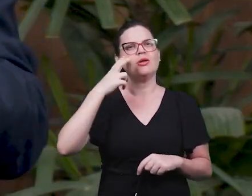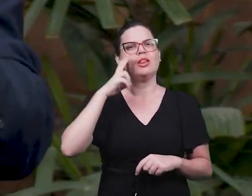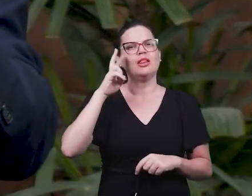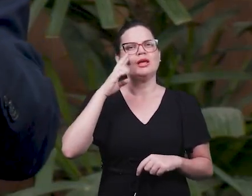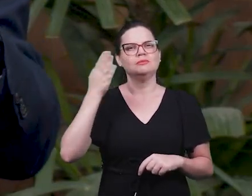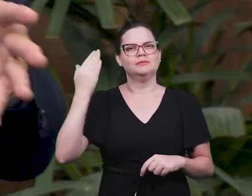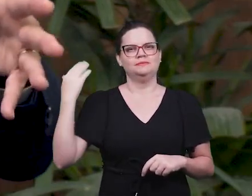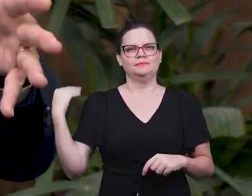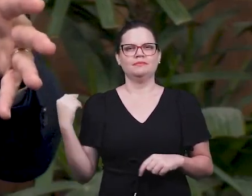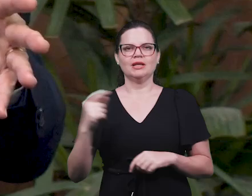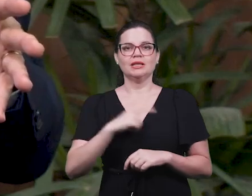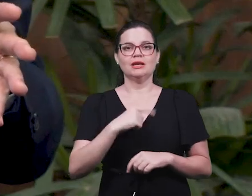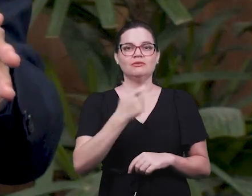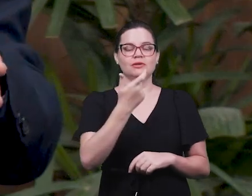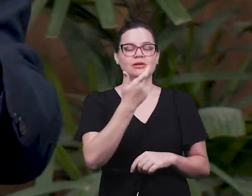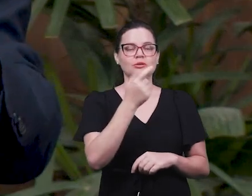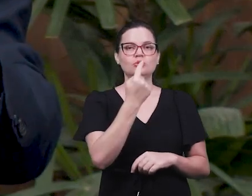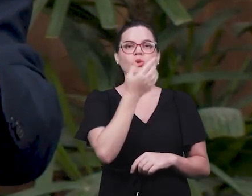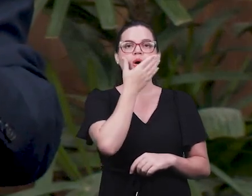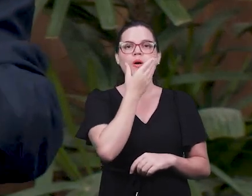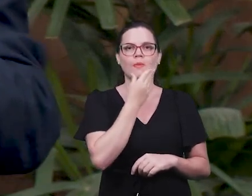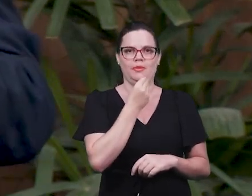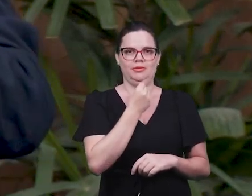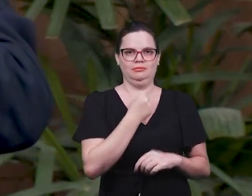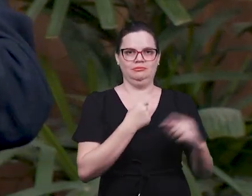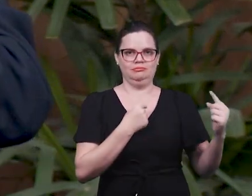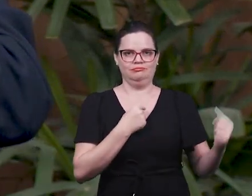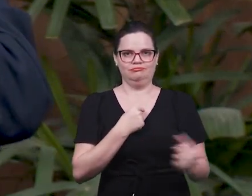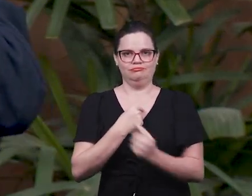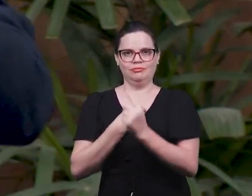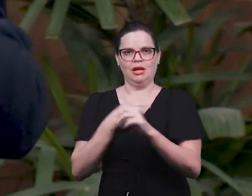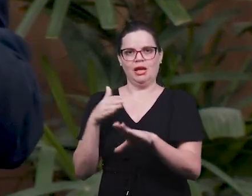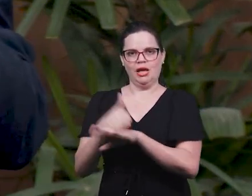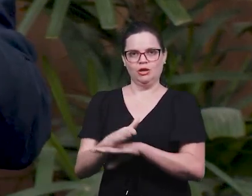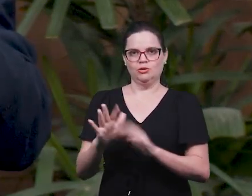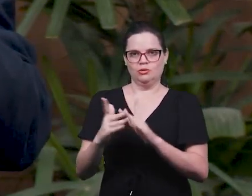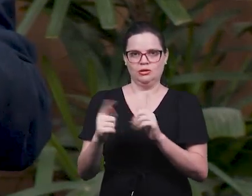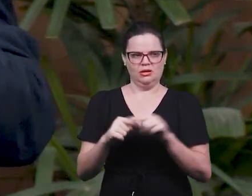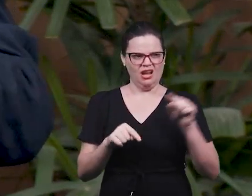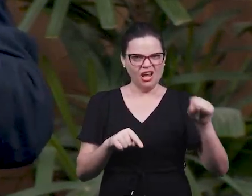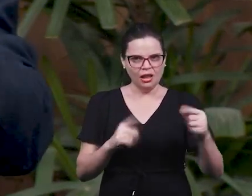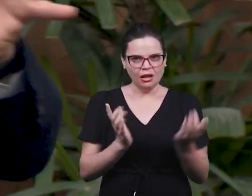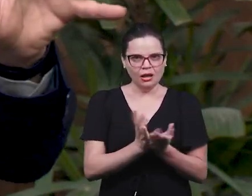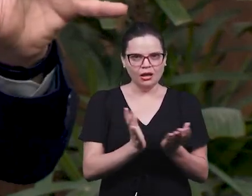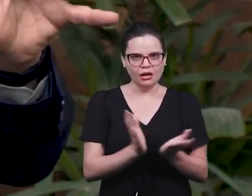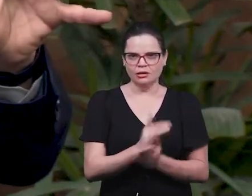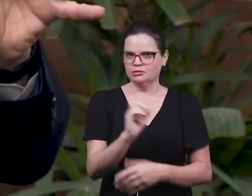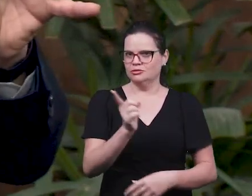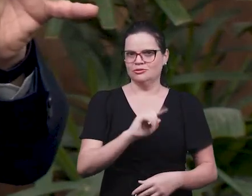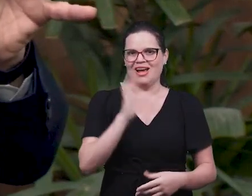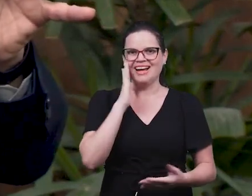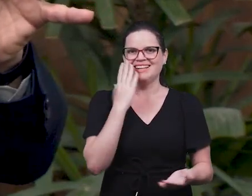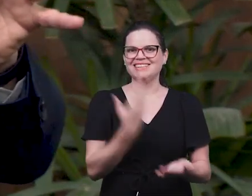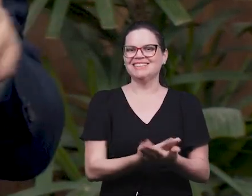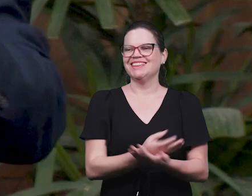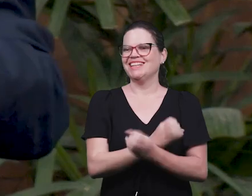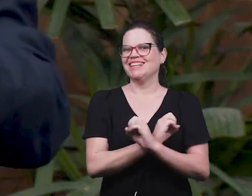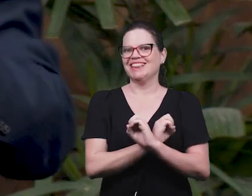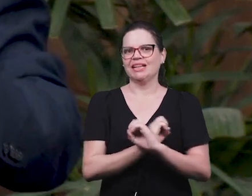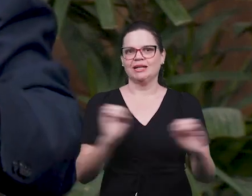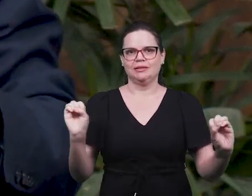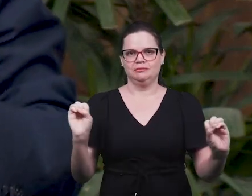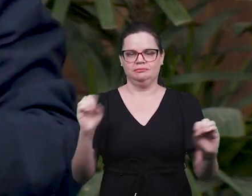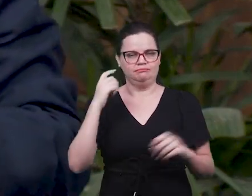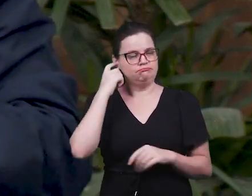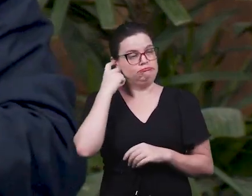esteve na igreja que eu estou como pastor, e ele, descrente, totalmente descrente. Eu